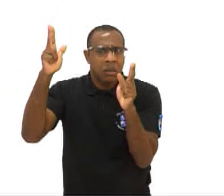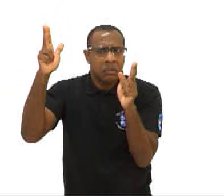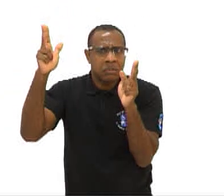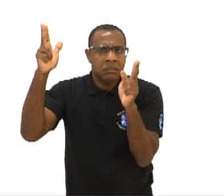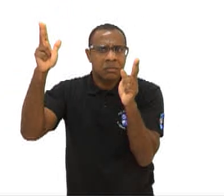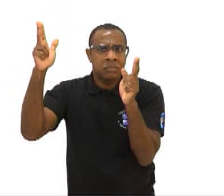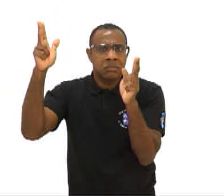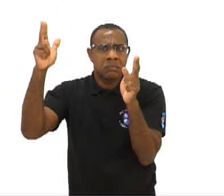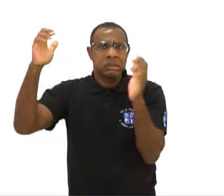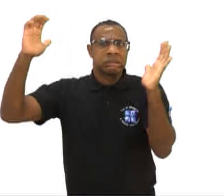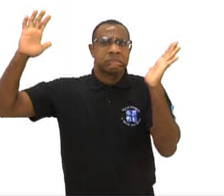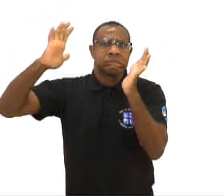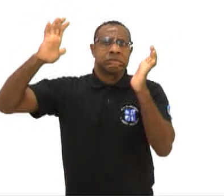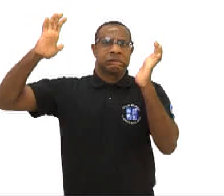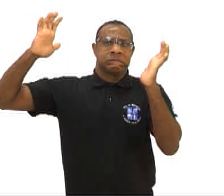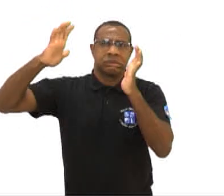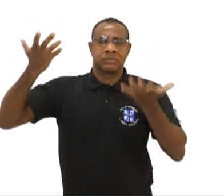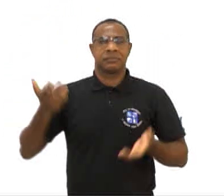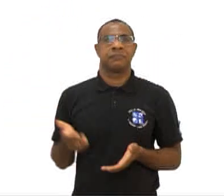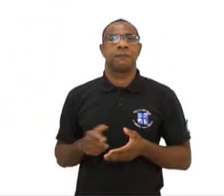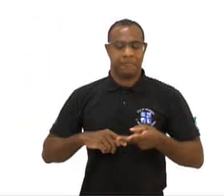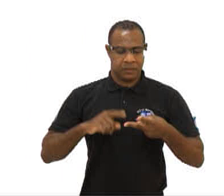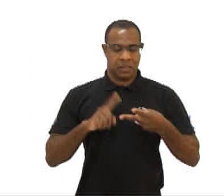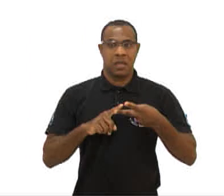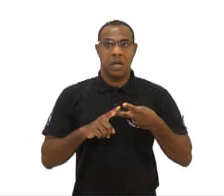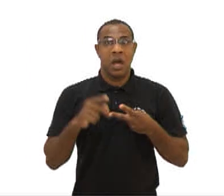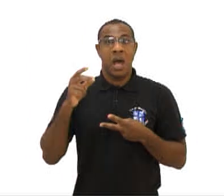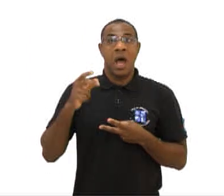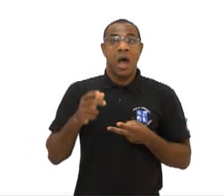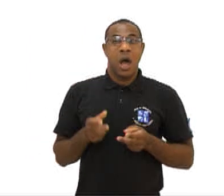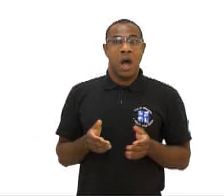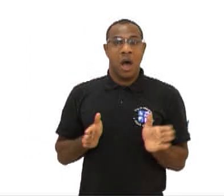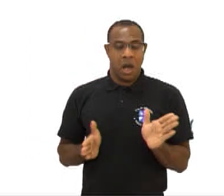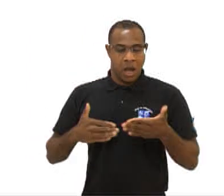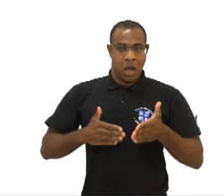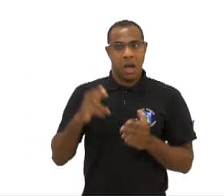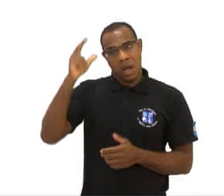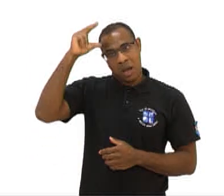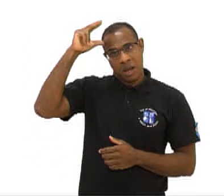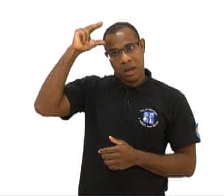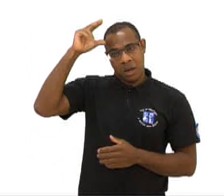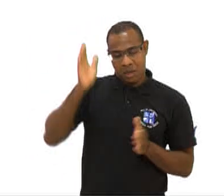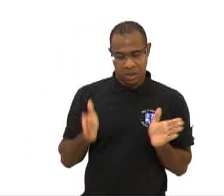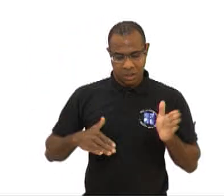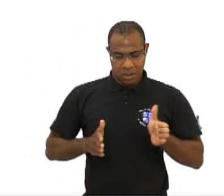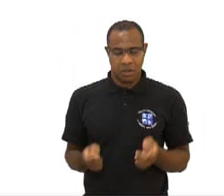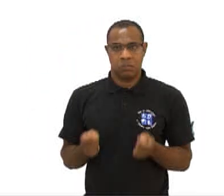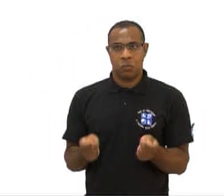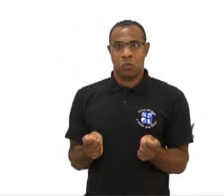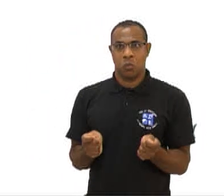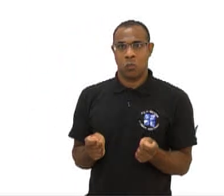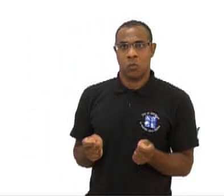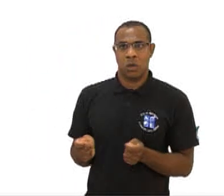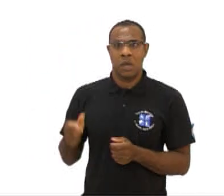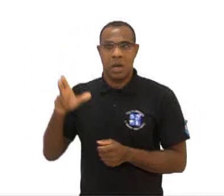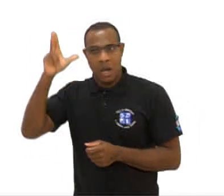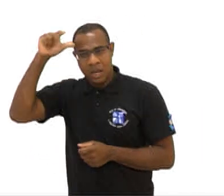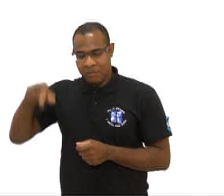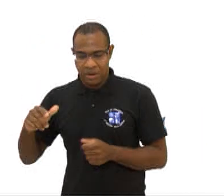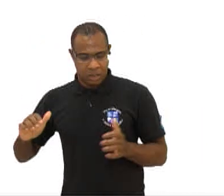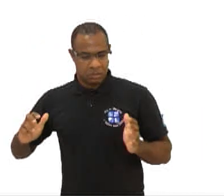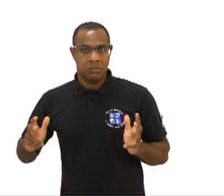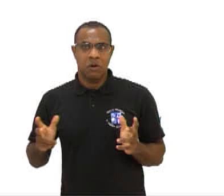Segunda, a força que possibilita um cavalo puxar a carroça é a força que a carroça exerce sobre ele. E a